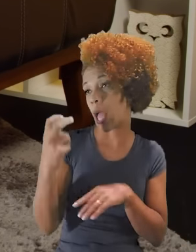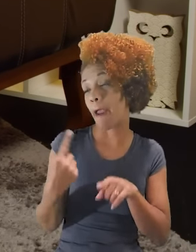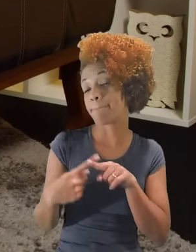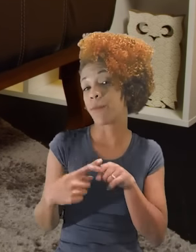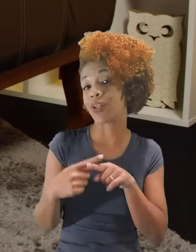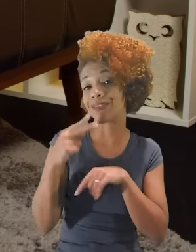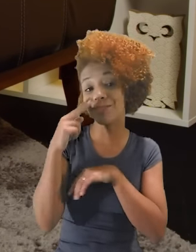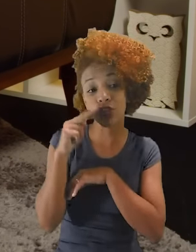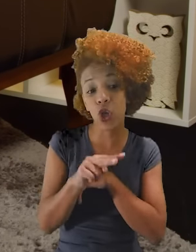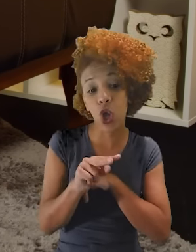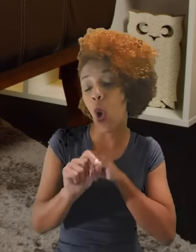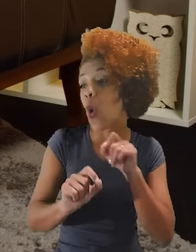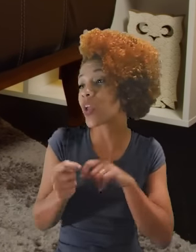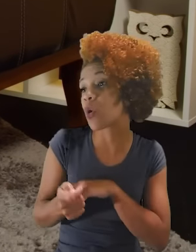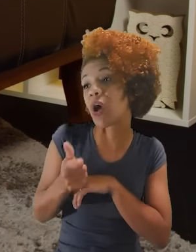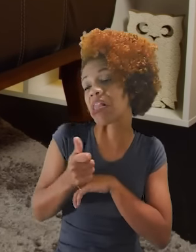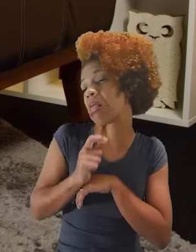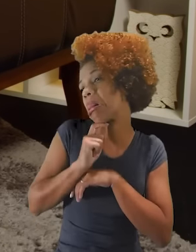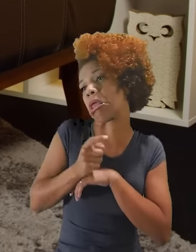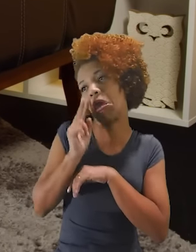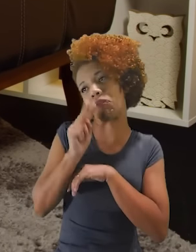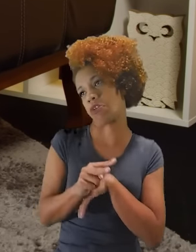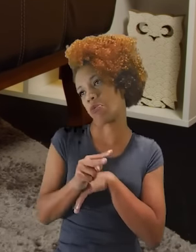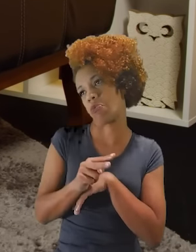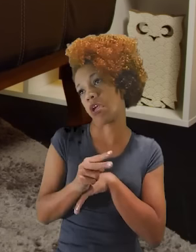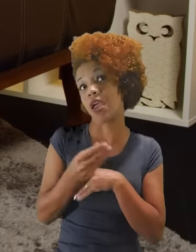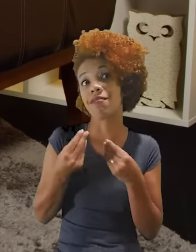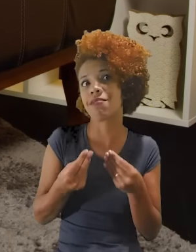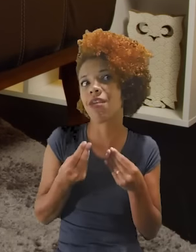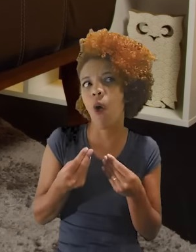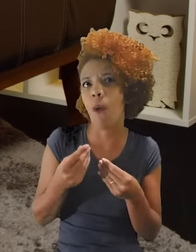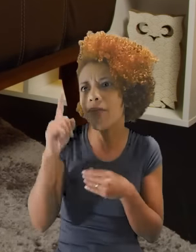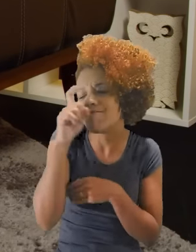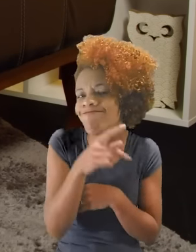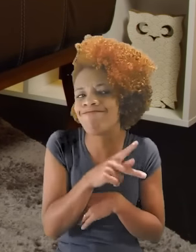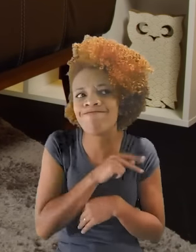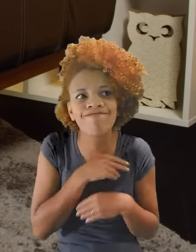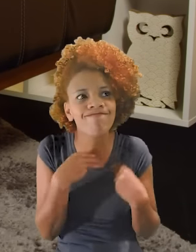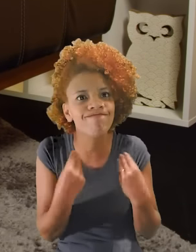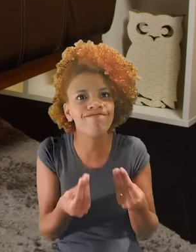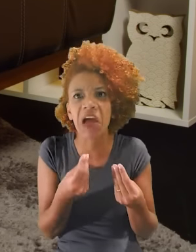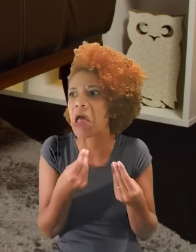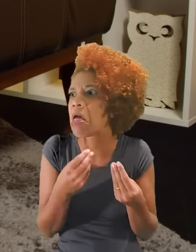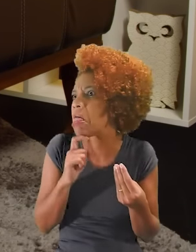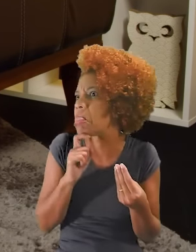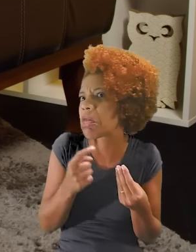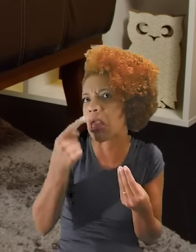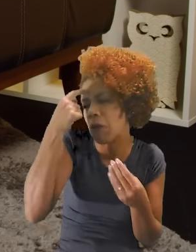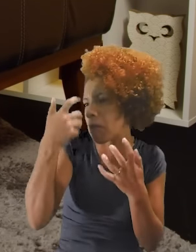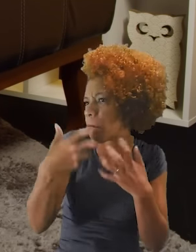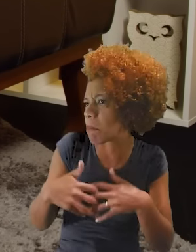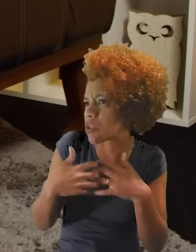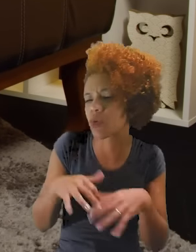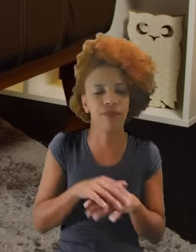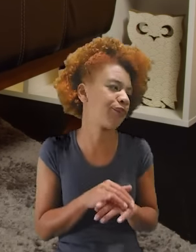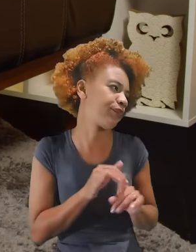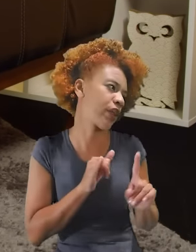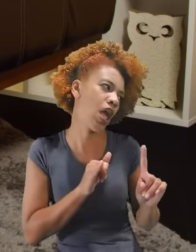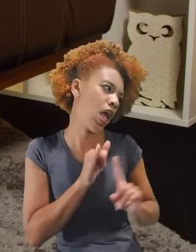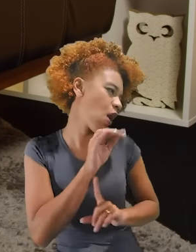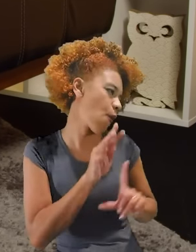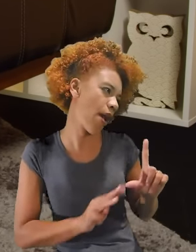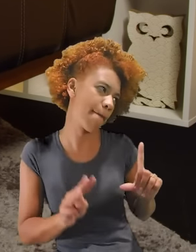cara enxergou o que quase ninguém enxergou. Então, assim, isso que é o mais complicado. Você fala, puta, cara, tava ali, ninguém pensou nisso, ninguém viu isso. É, Bibune de alguma maneira,